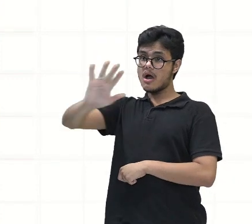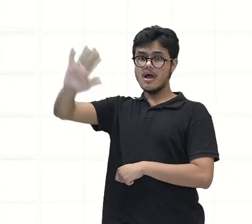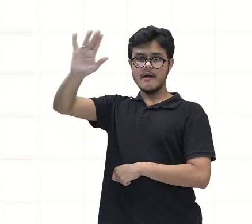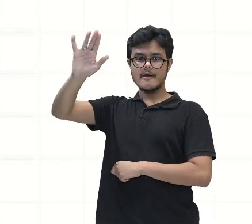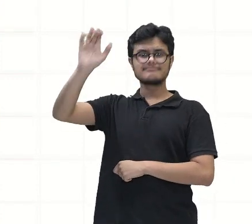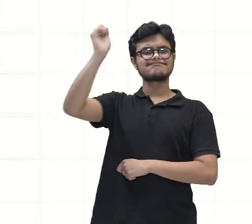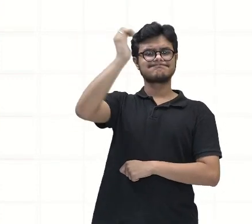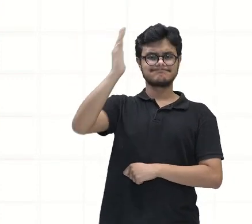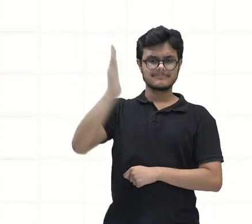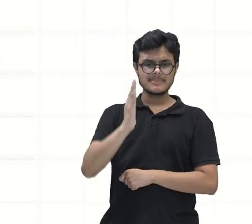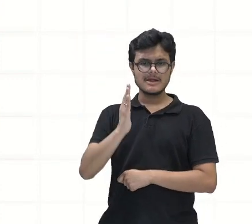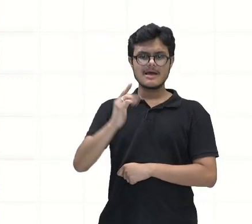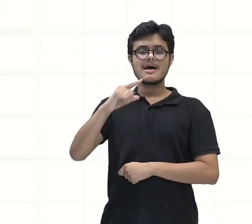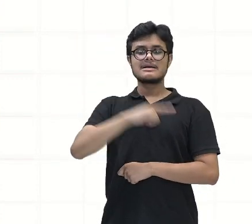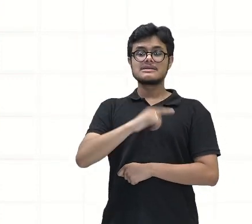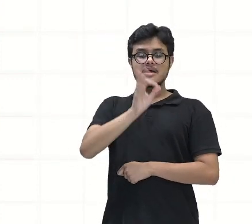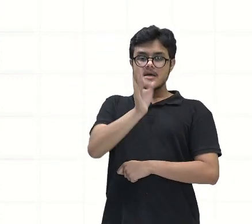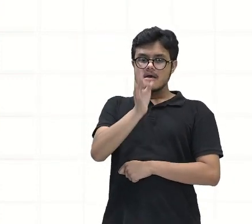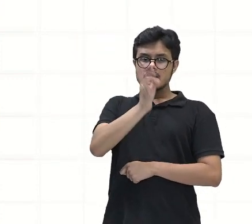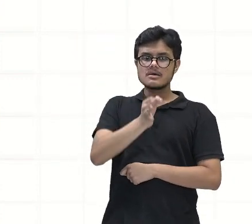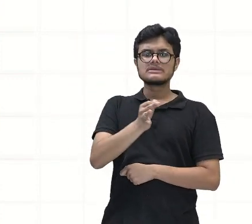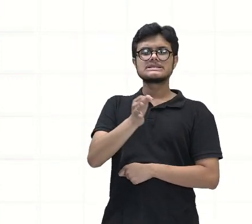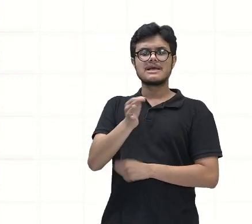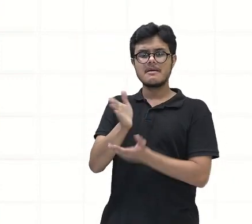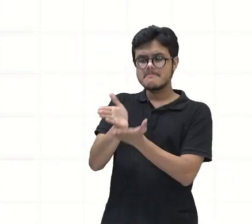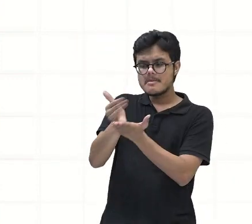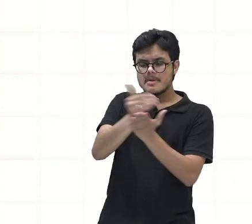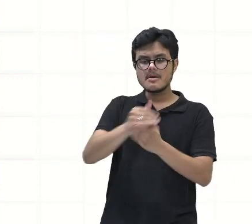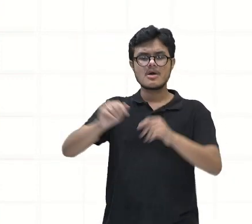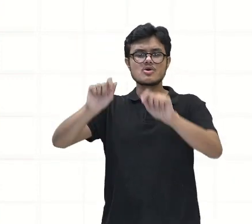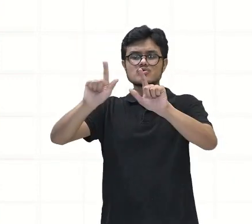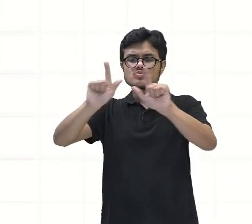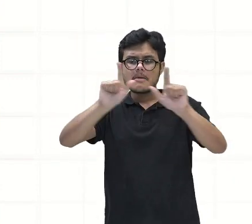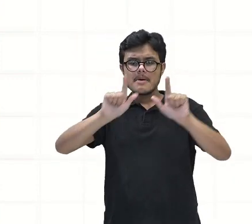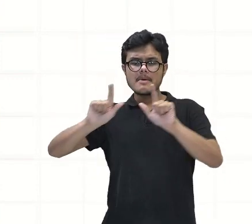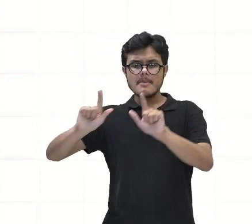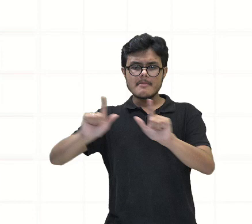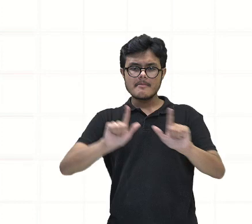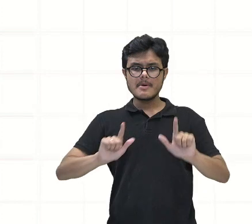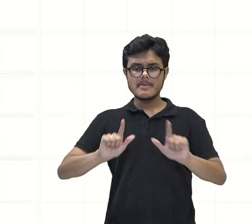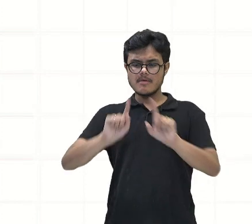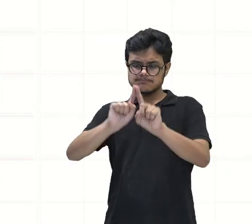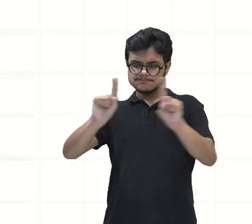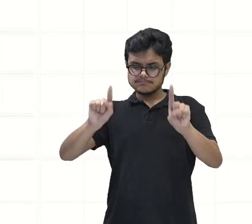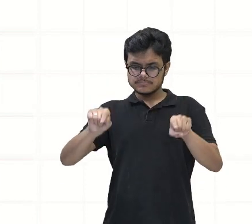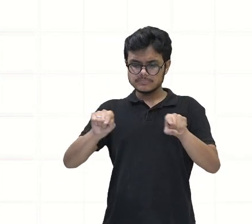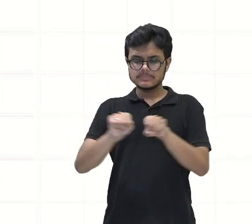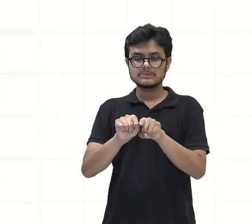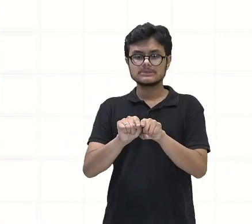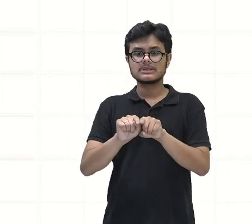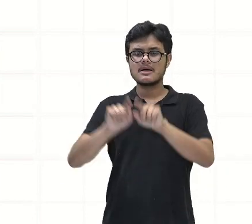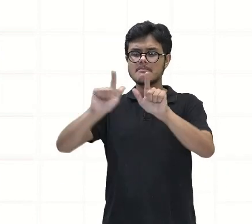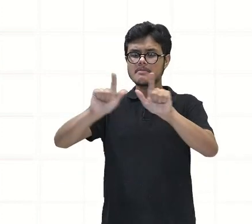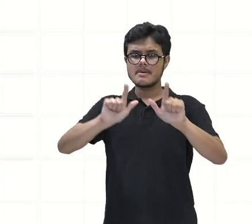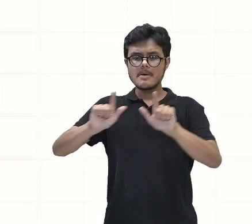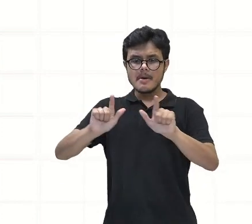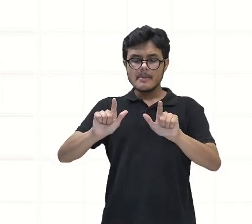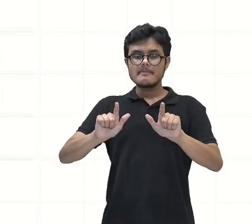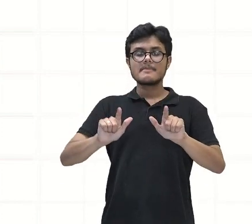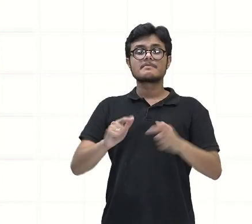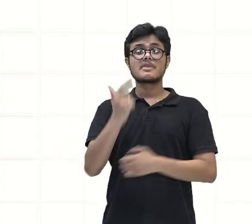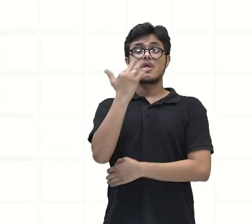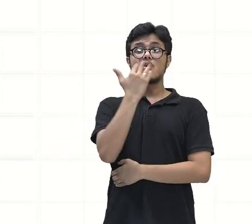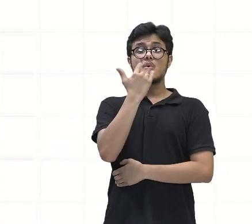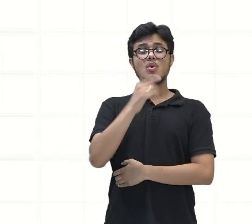né A gente vai ver a concentração dos pontinhos dos quadrados eh dos R Ah desculpa dos quadrados eh